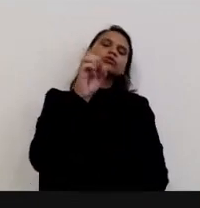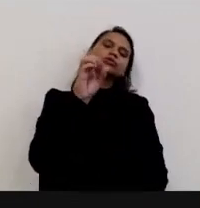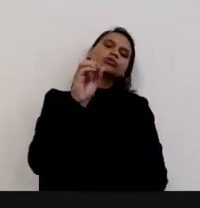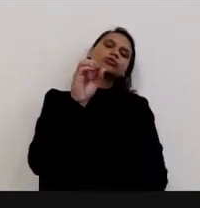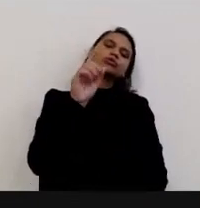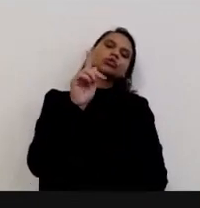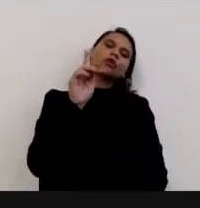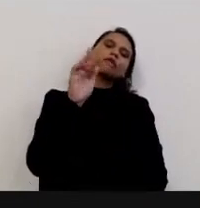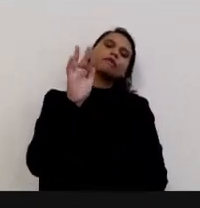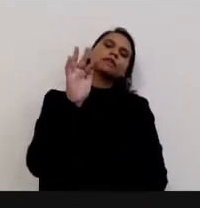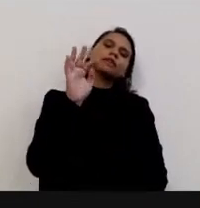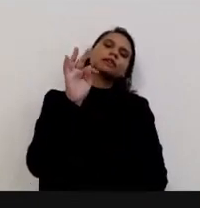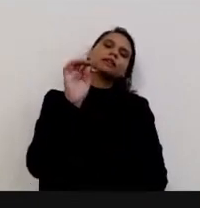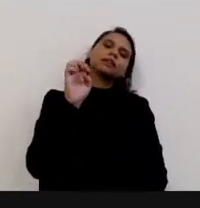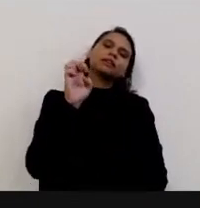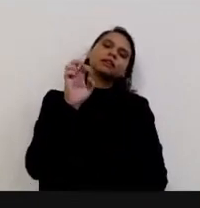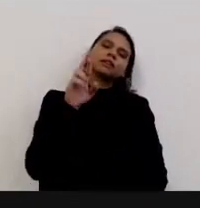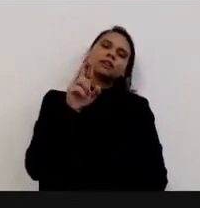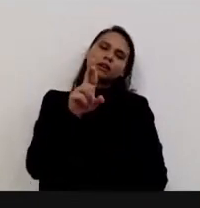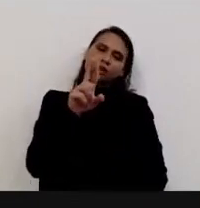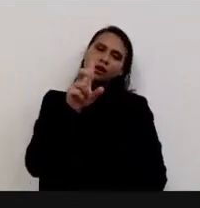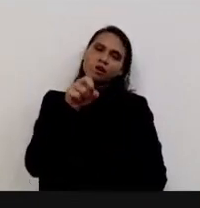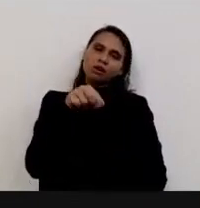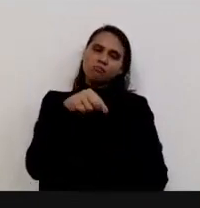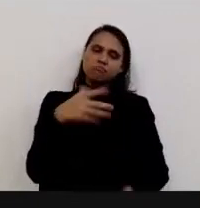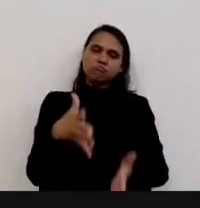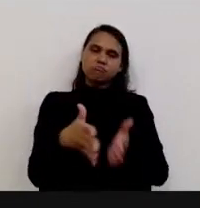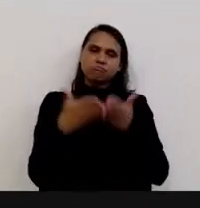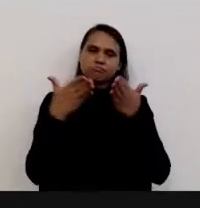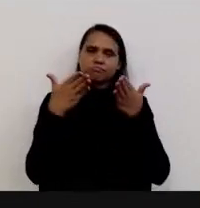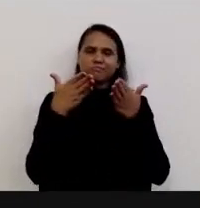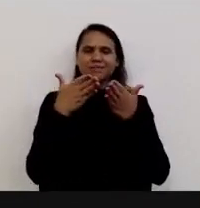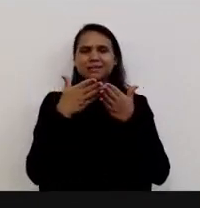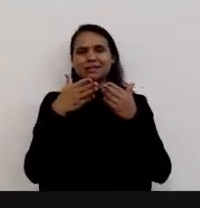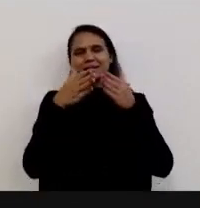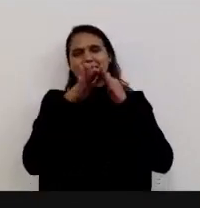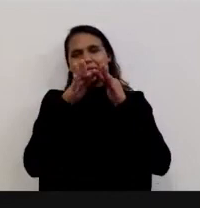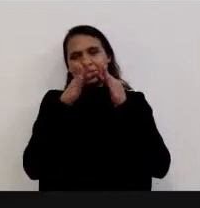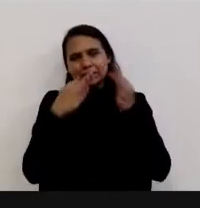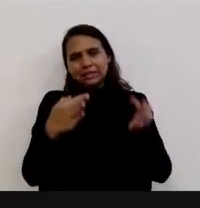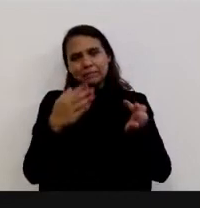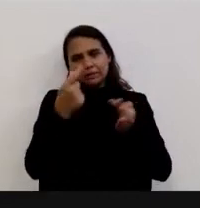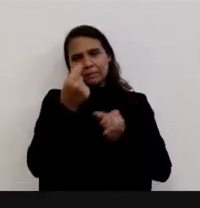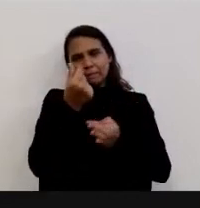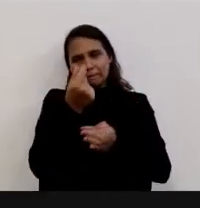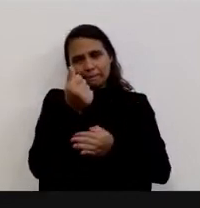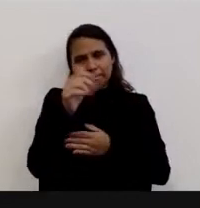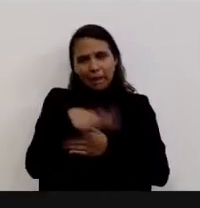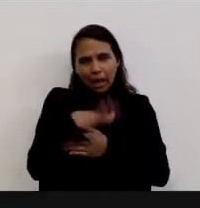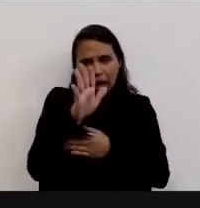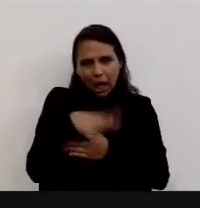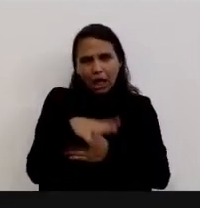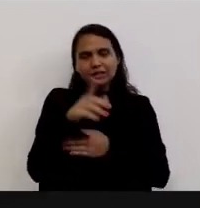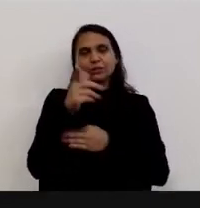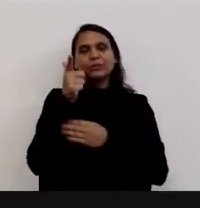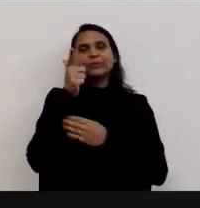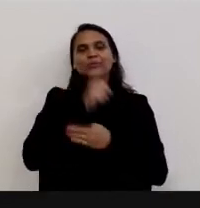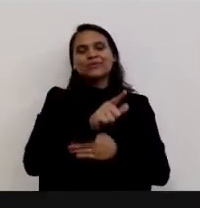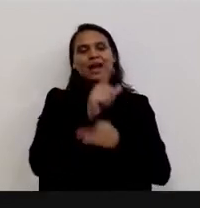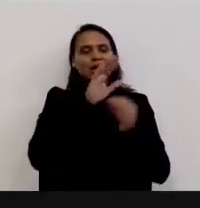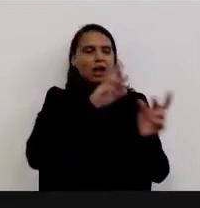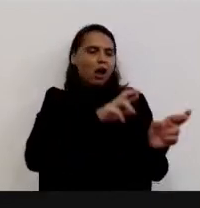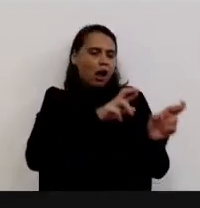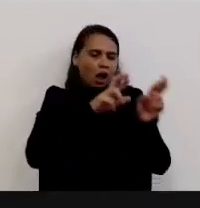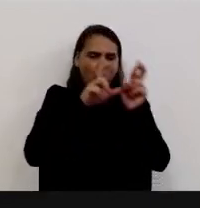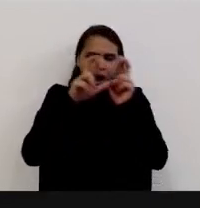Porque, além de ser mais barato, é muito mais fácil de você acompanhar a evolução dessas ferramentas de